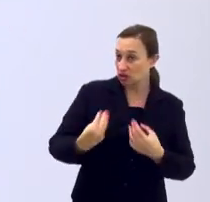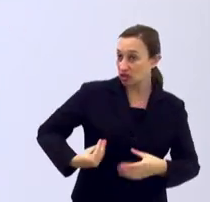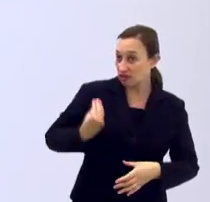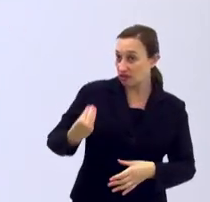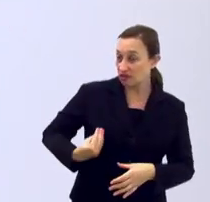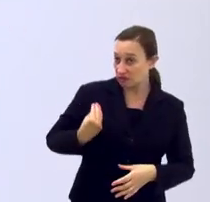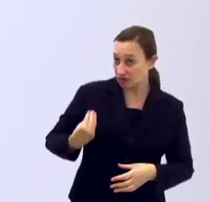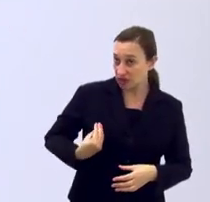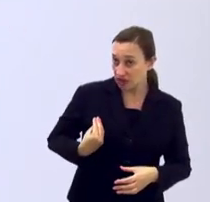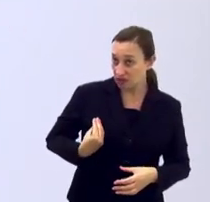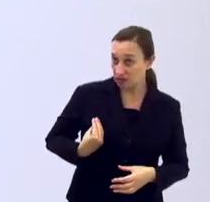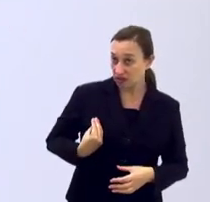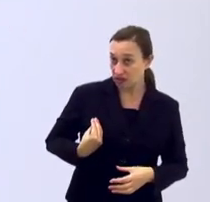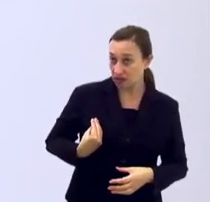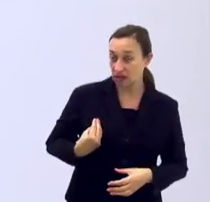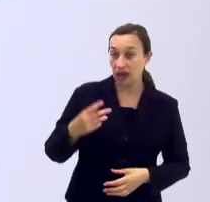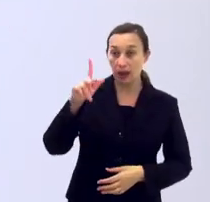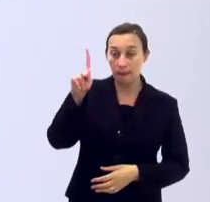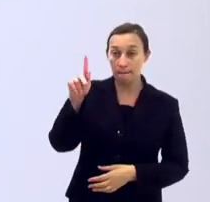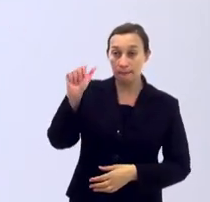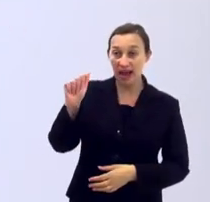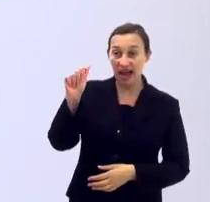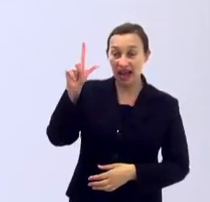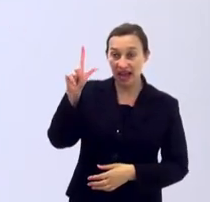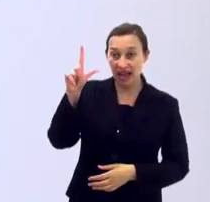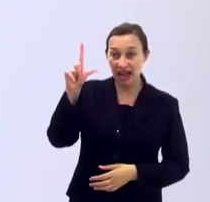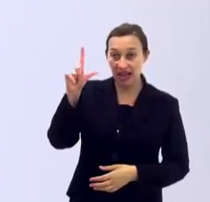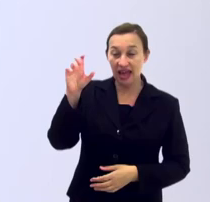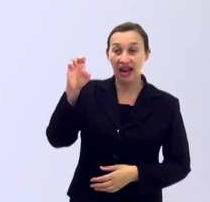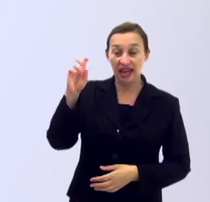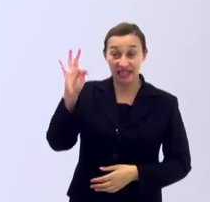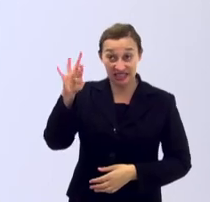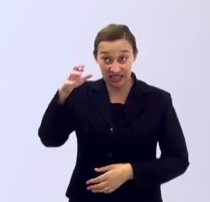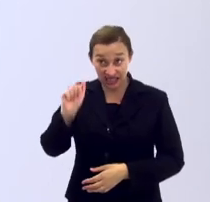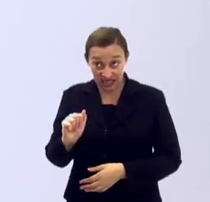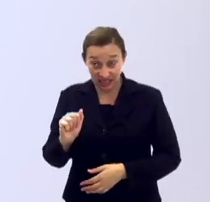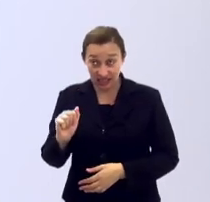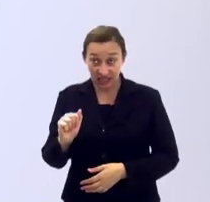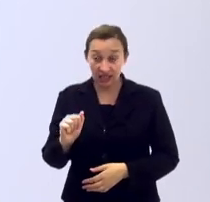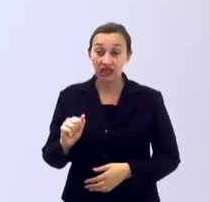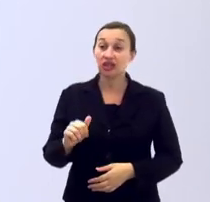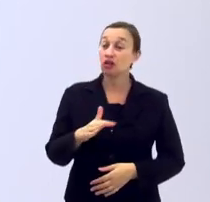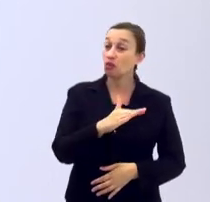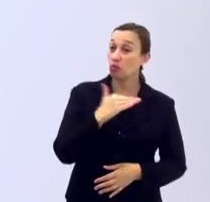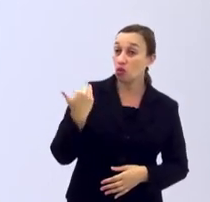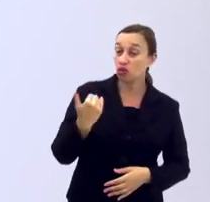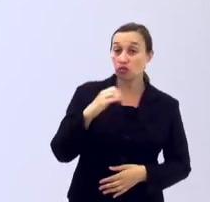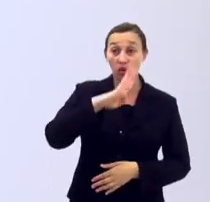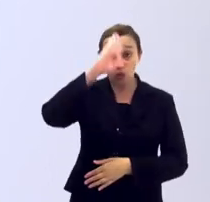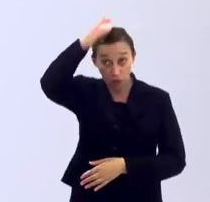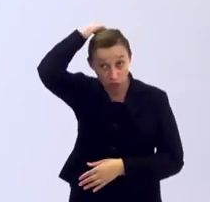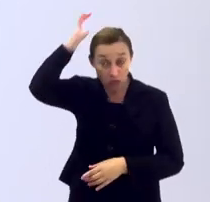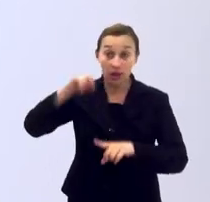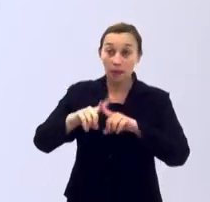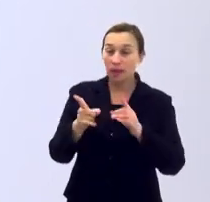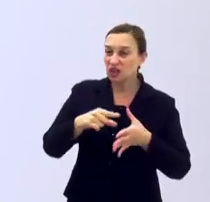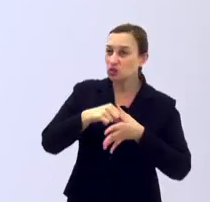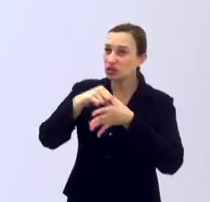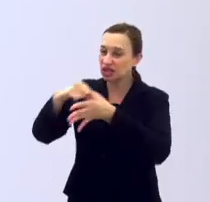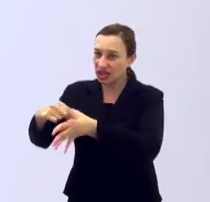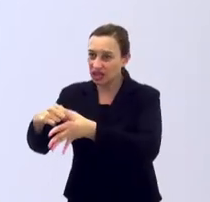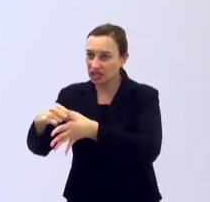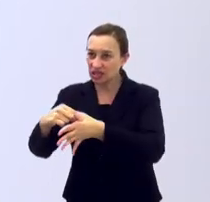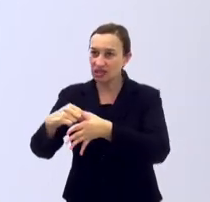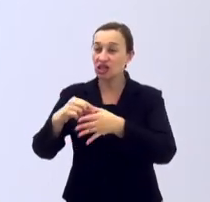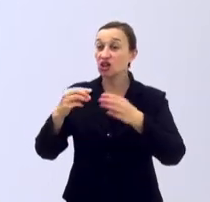vivido na comunidade judaica na Palestina e ter sido morto num regime romano, mas com